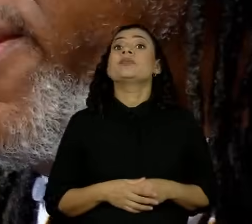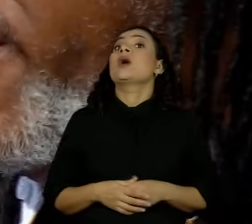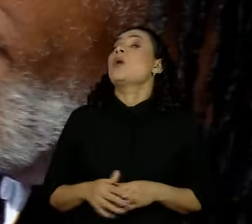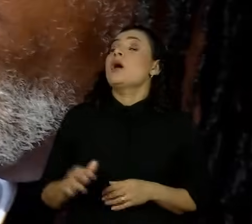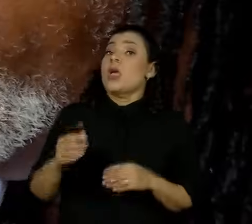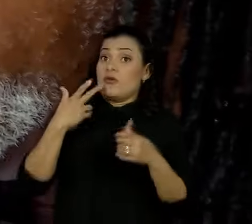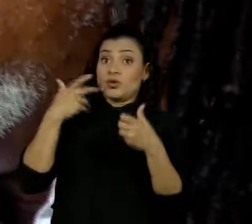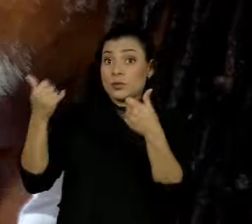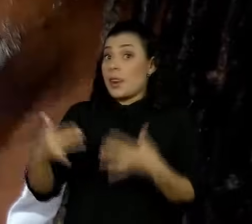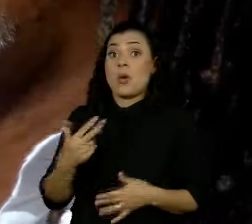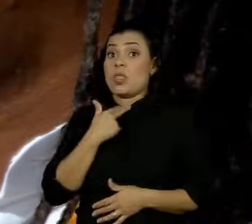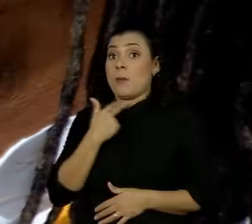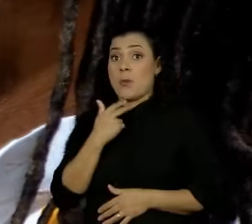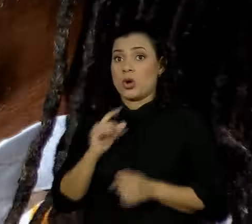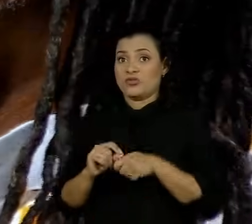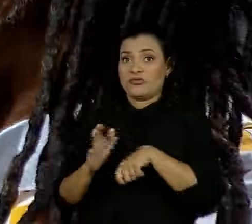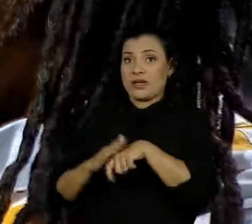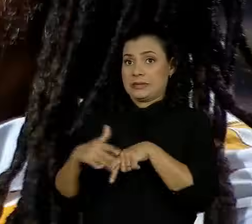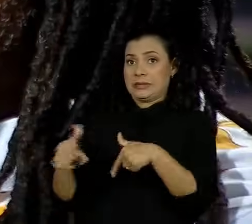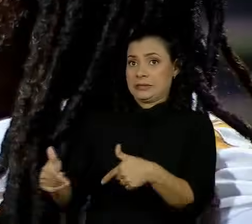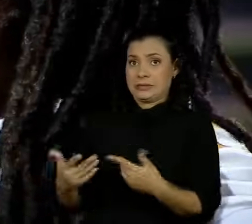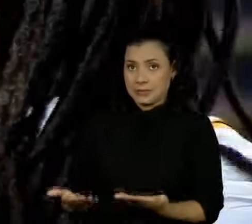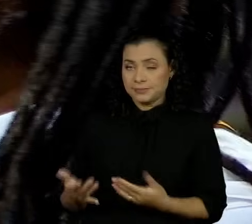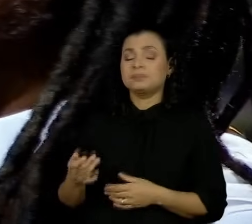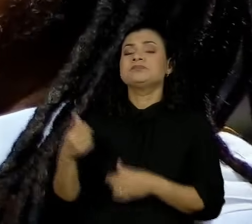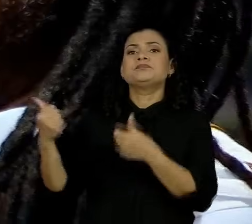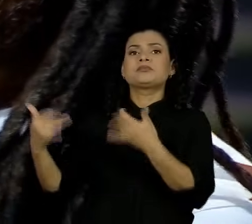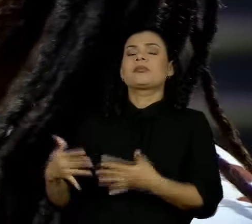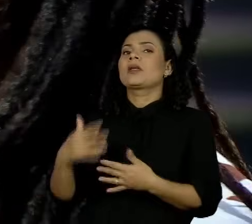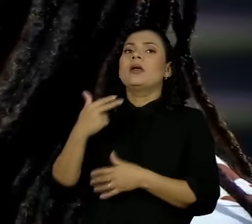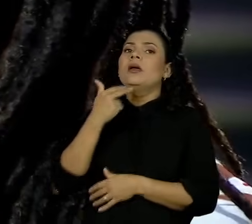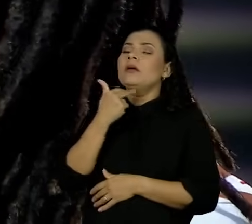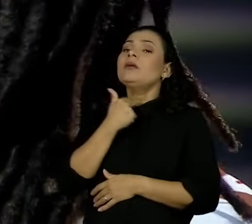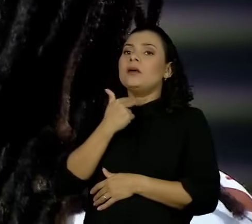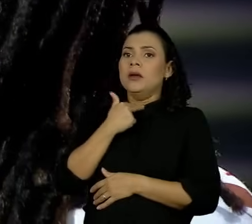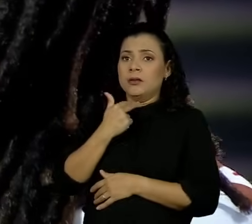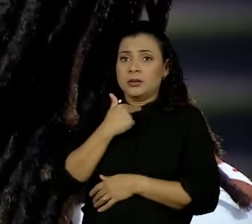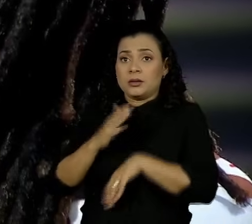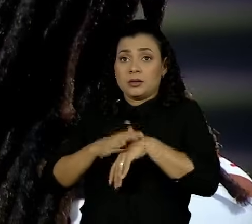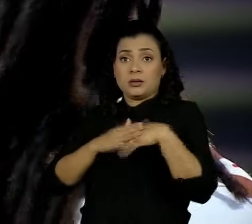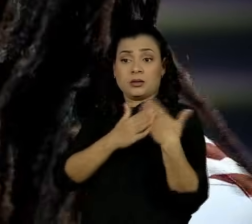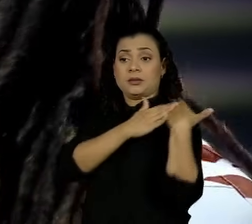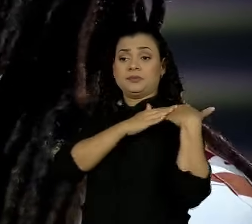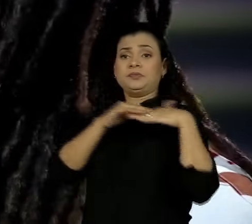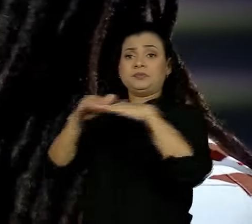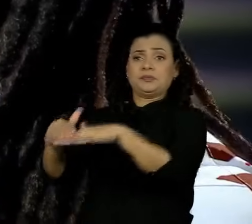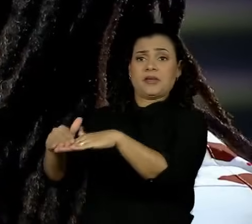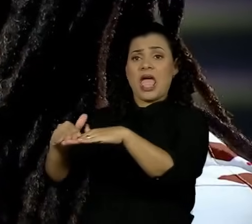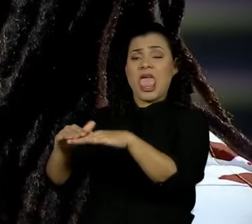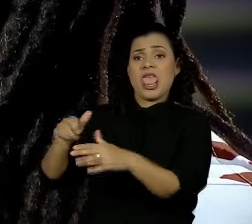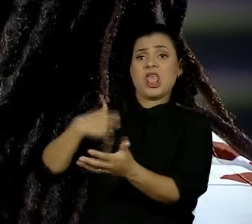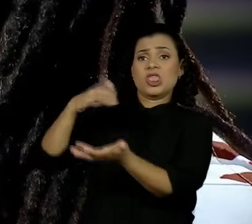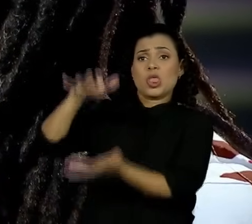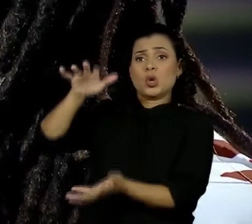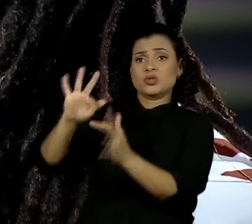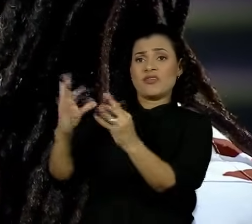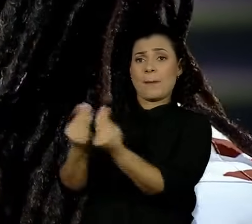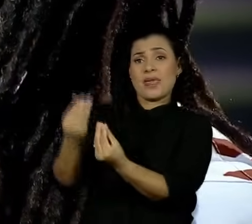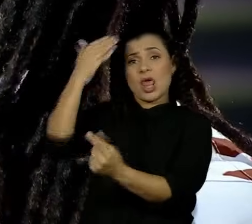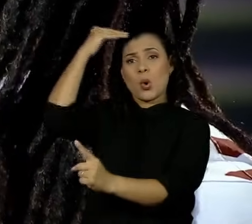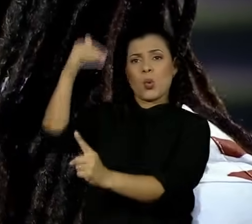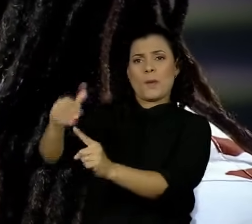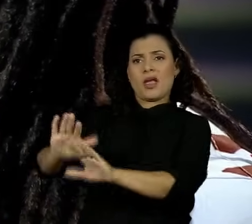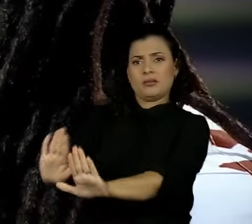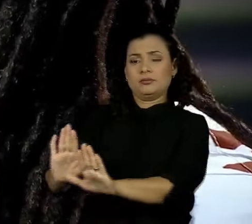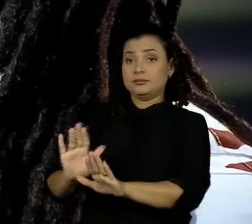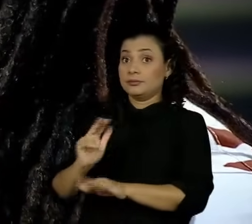pode fazer. Isso. Eu acho que ele não pode mais culpabilizar a pessoa idosa e a sua família. Acho que